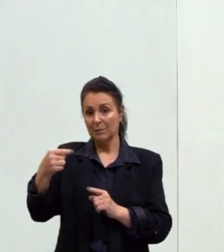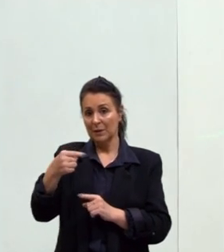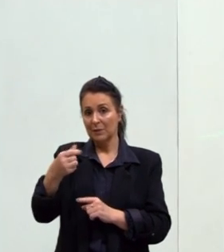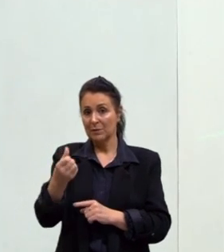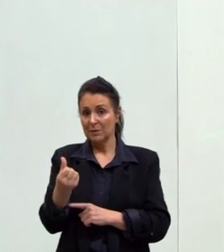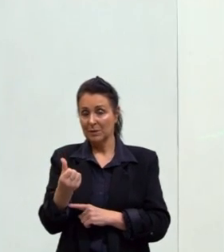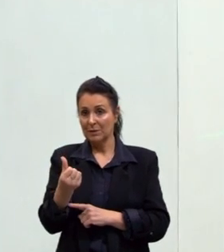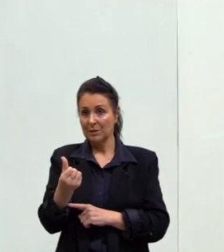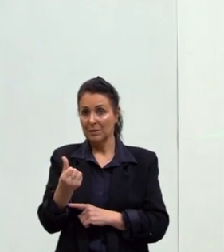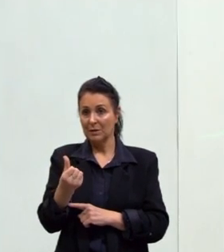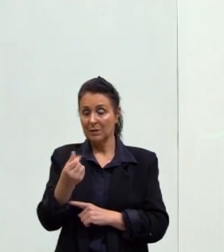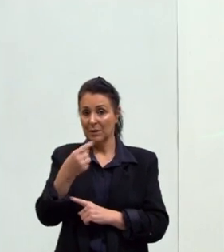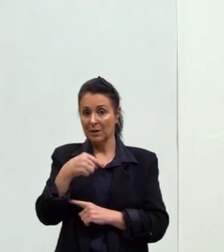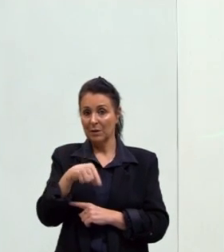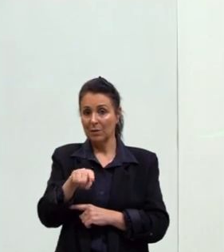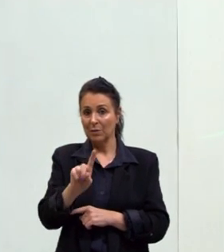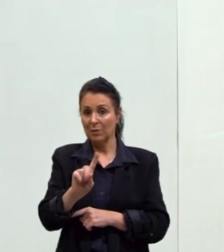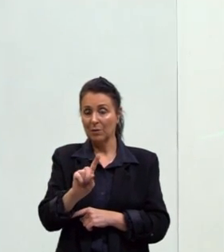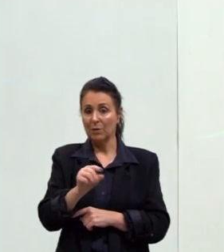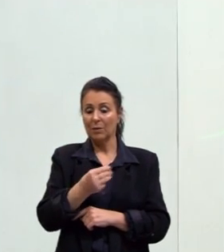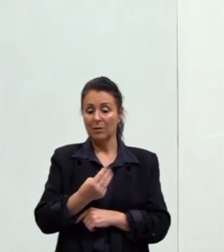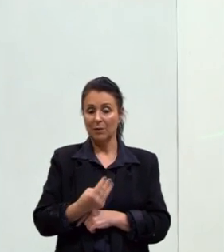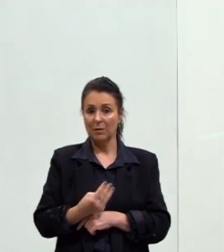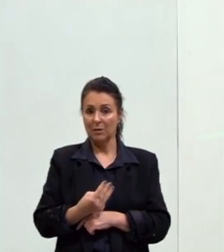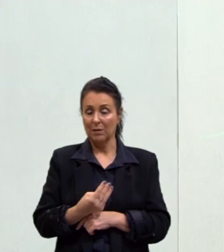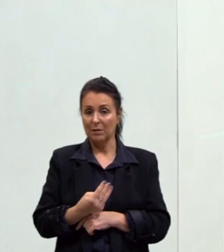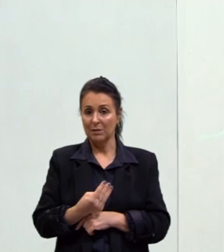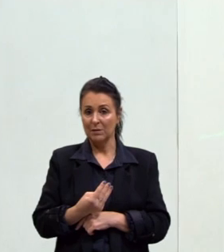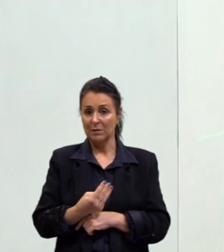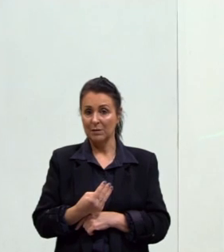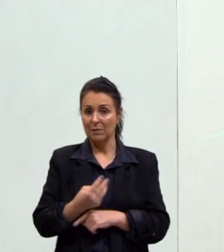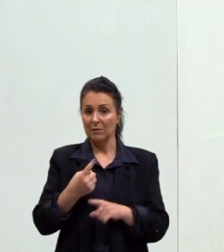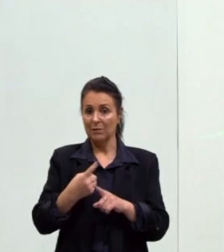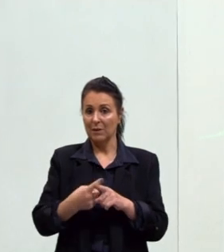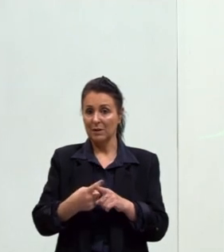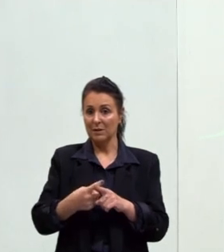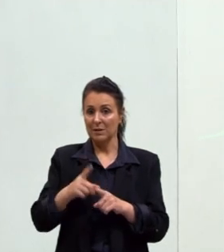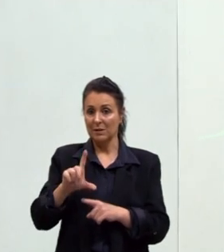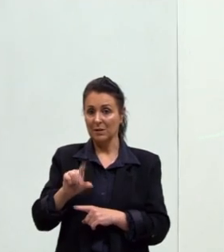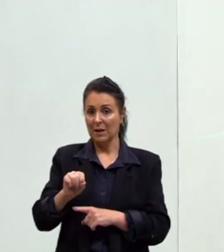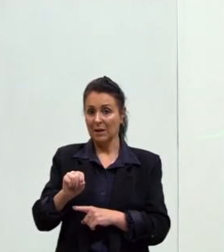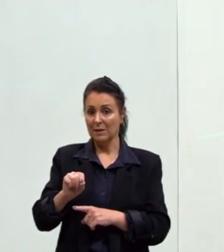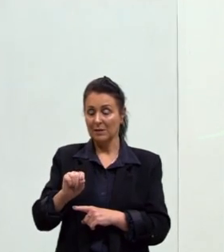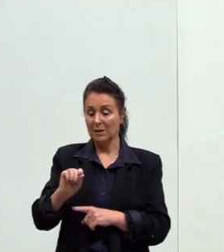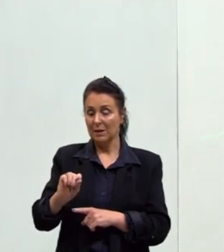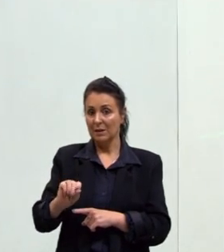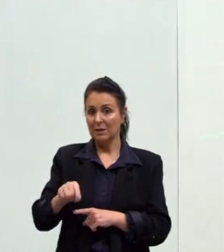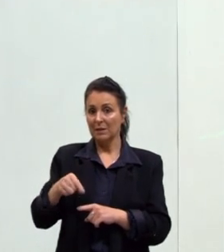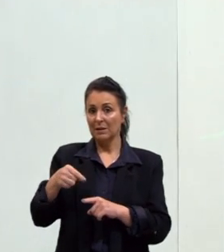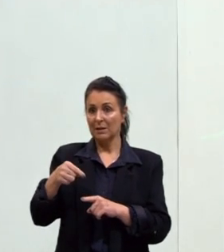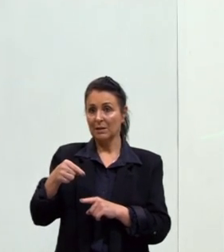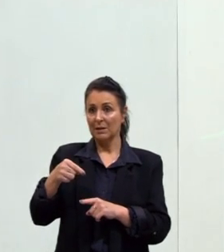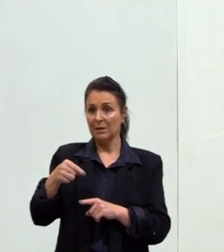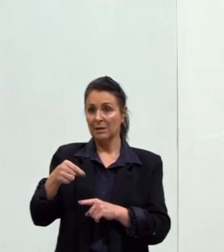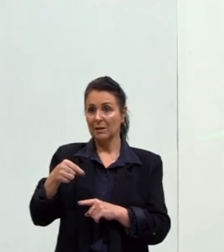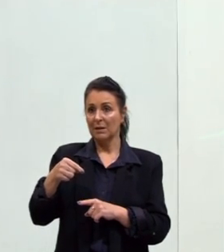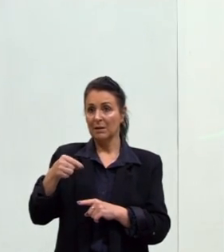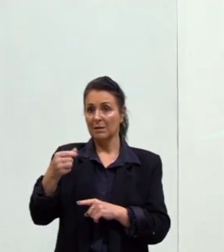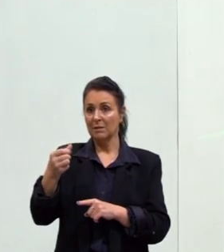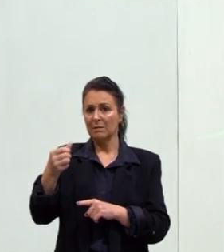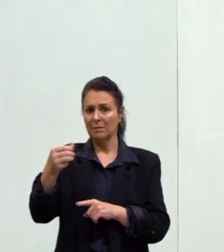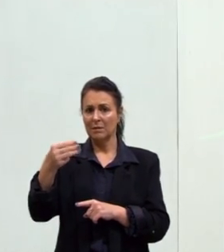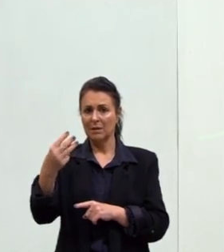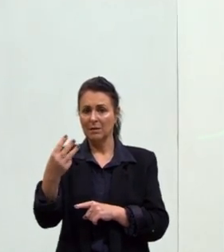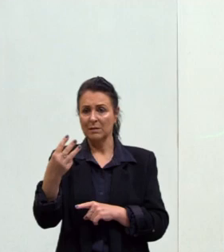seis aqui né E a outra carga é ter essa três vezes 10 elevado a menos 6 também dividido